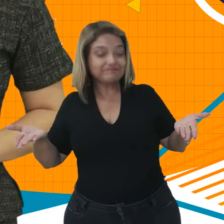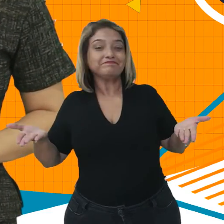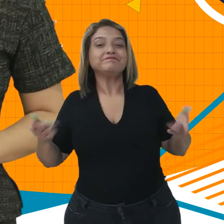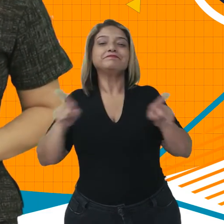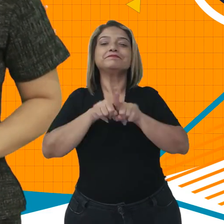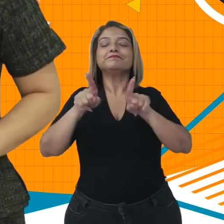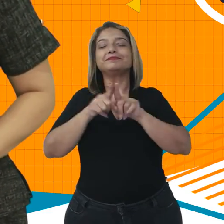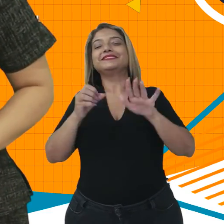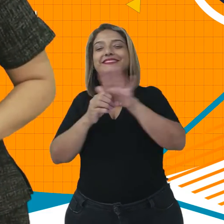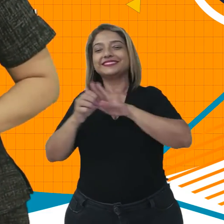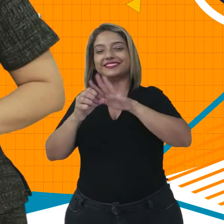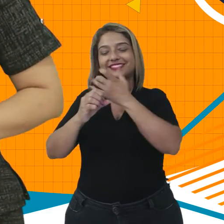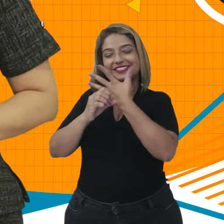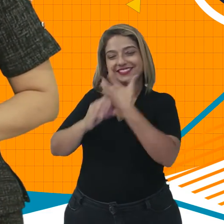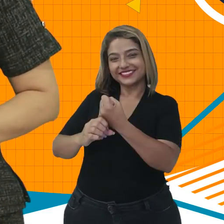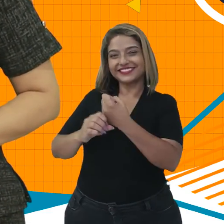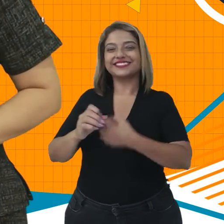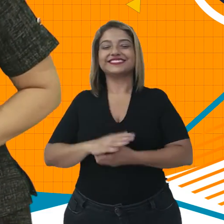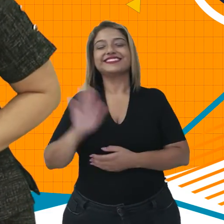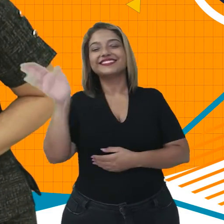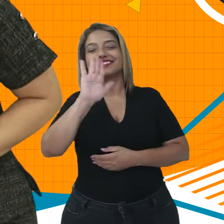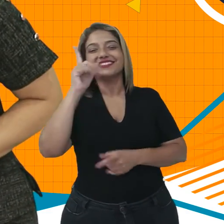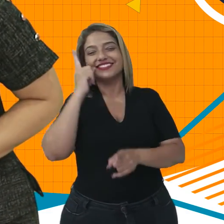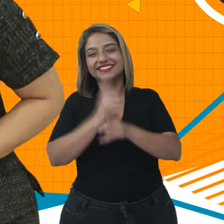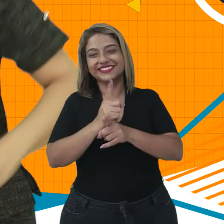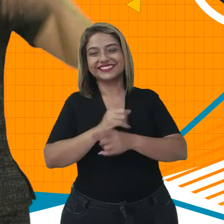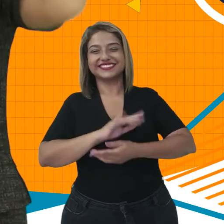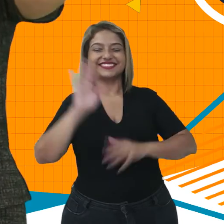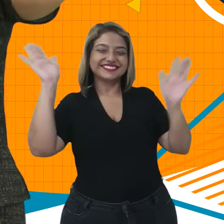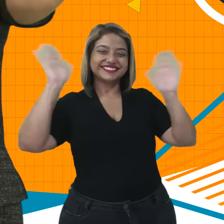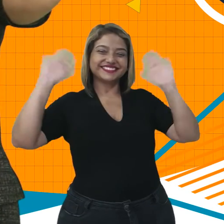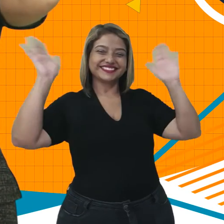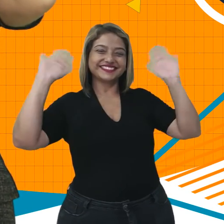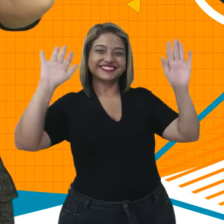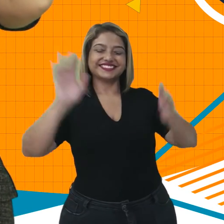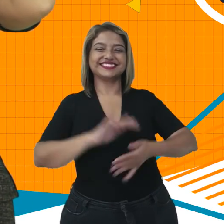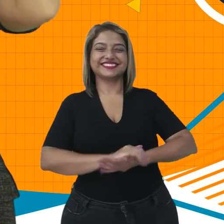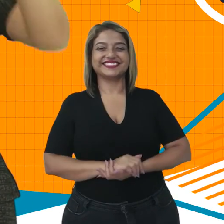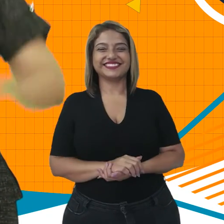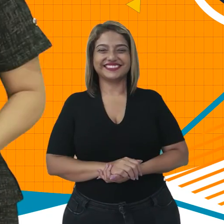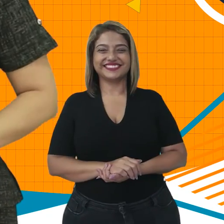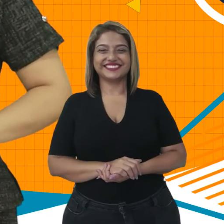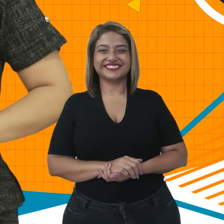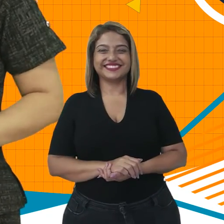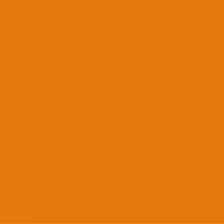aqui na telinha junto com o QR Code. Até mais, pessoal! Tchau, tchau!